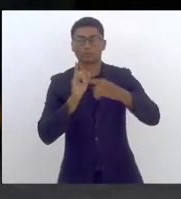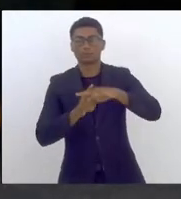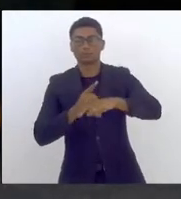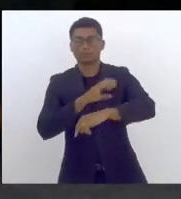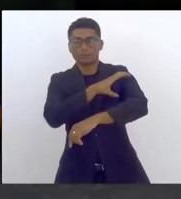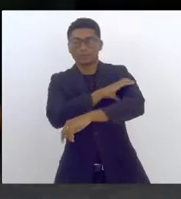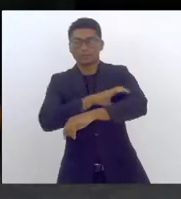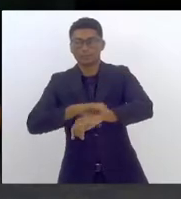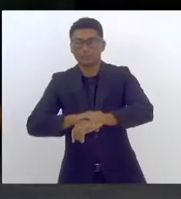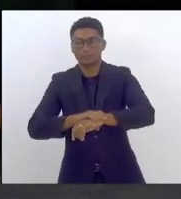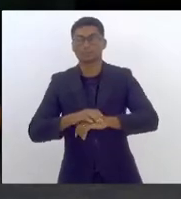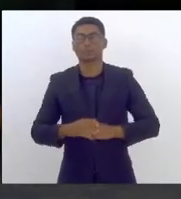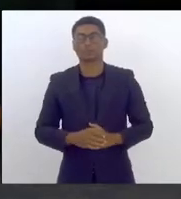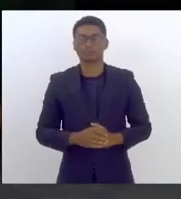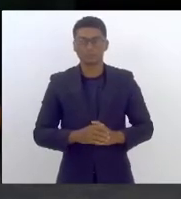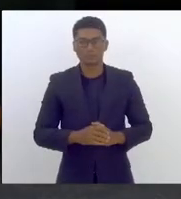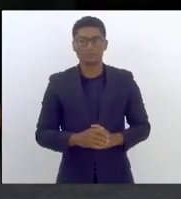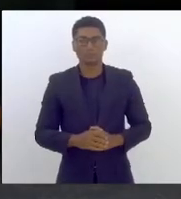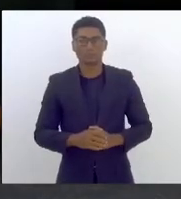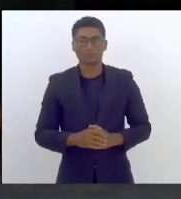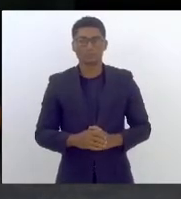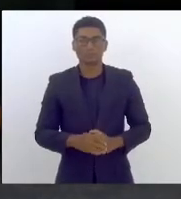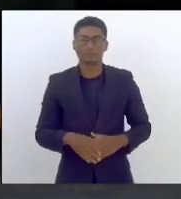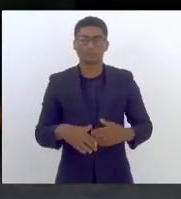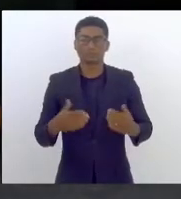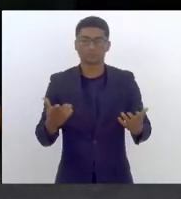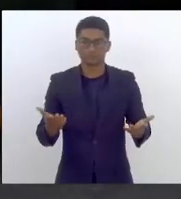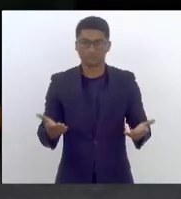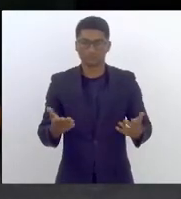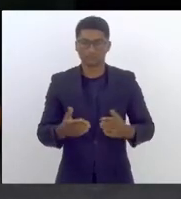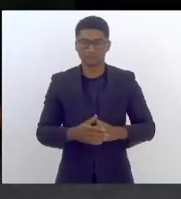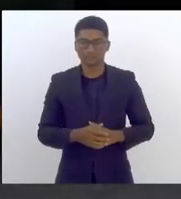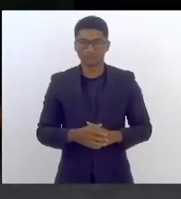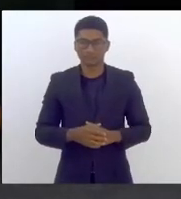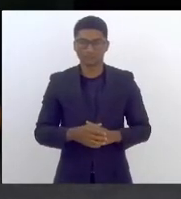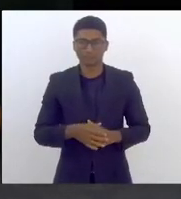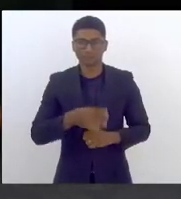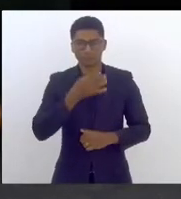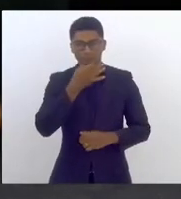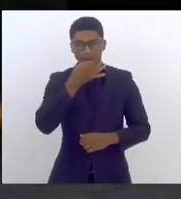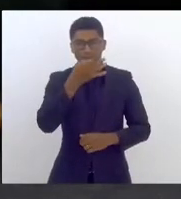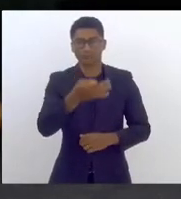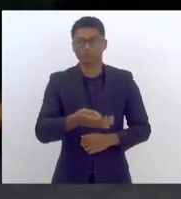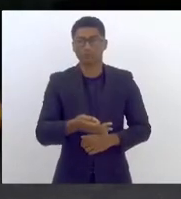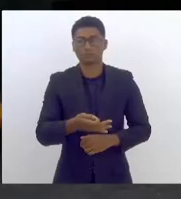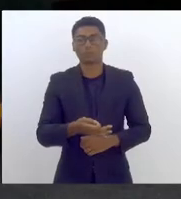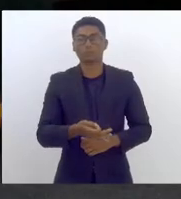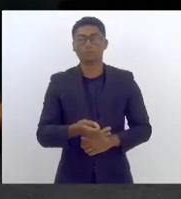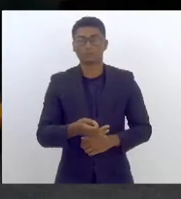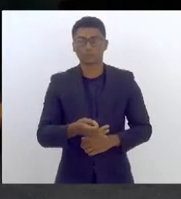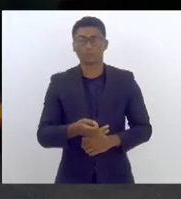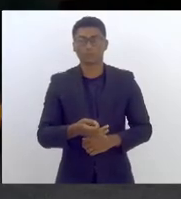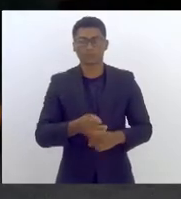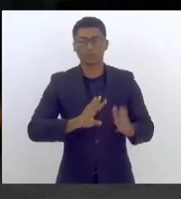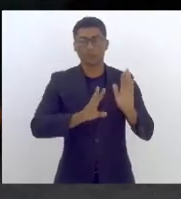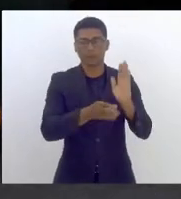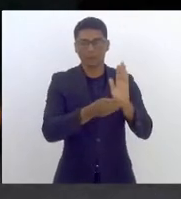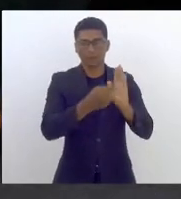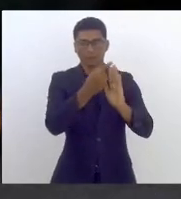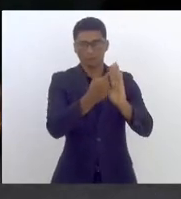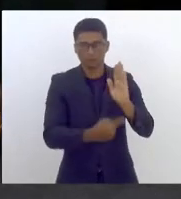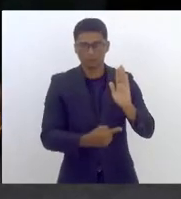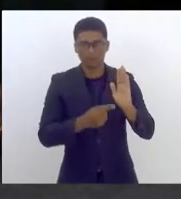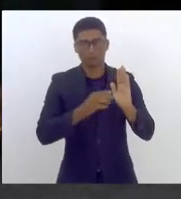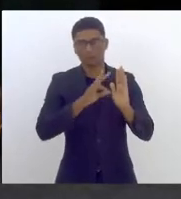de Deus assim posto o parecer pela juridicidade com as emendas que